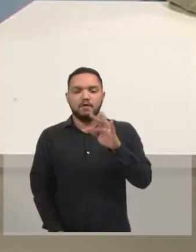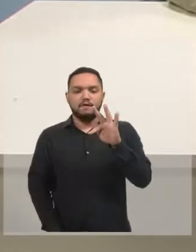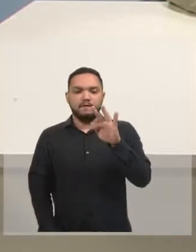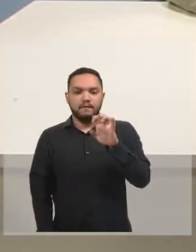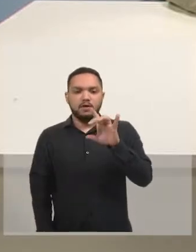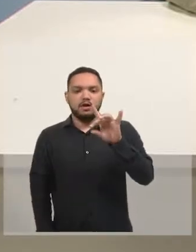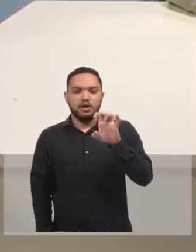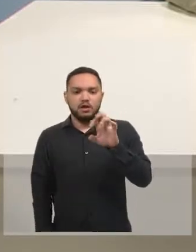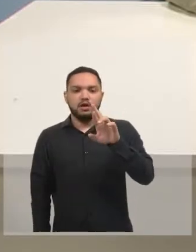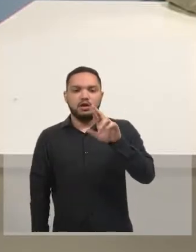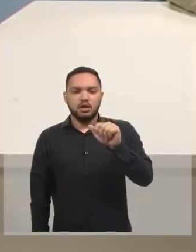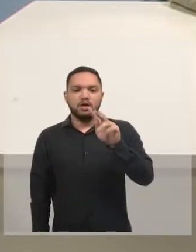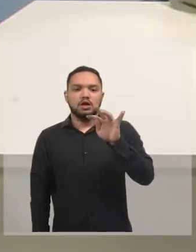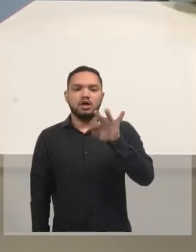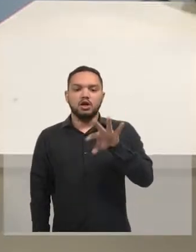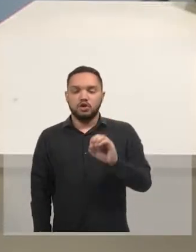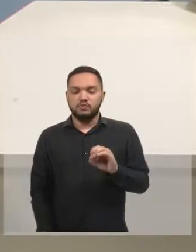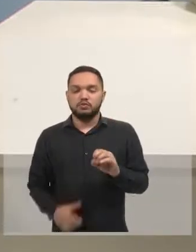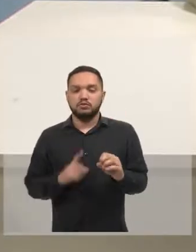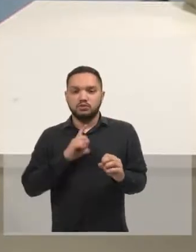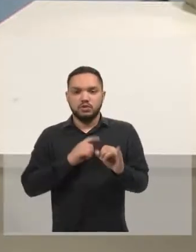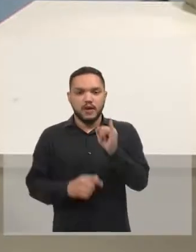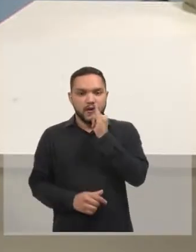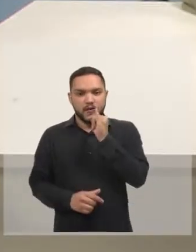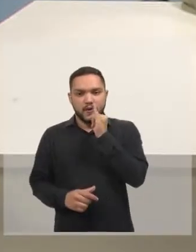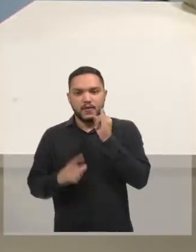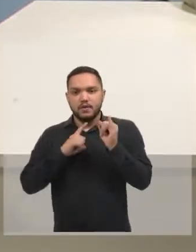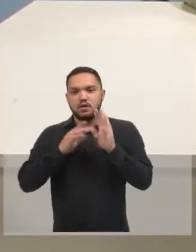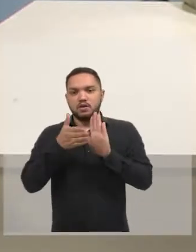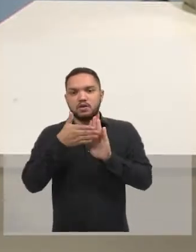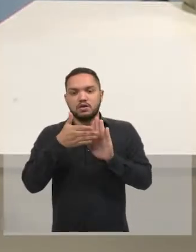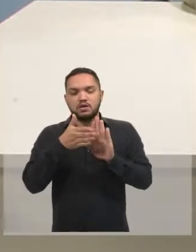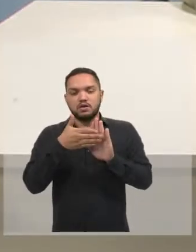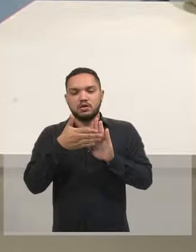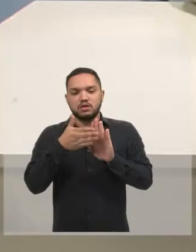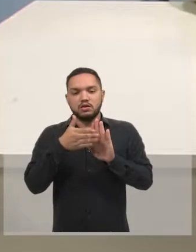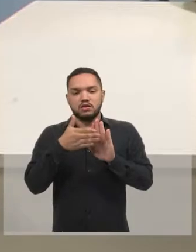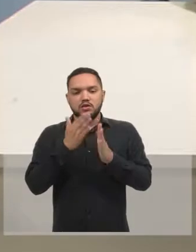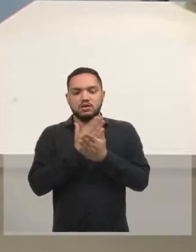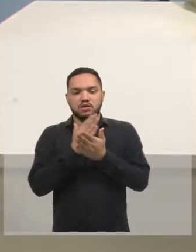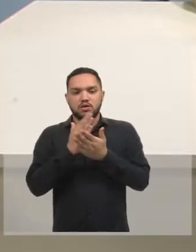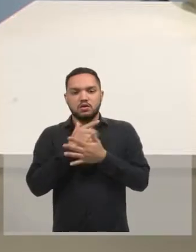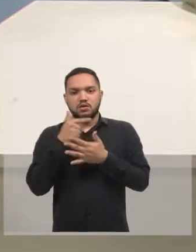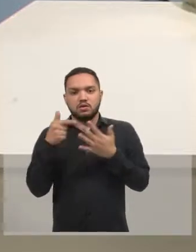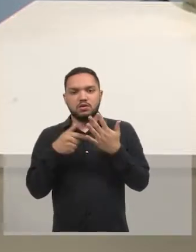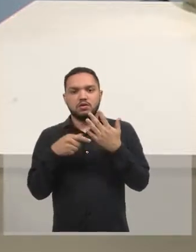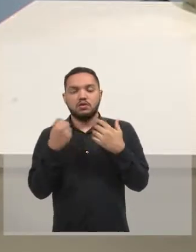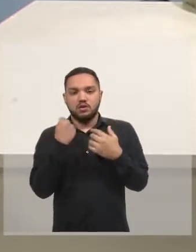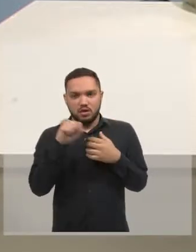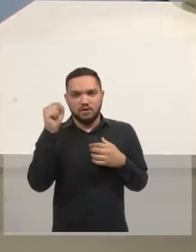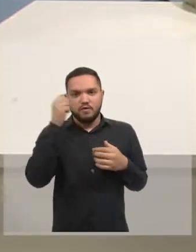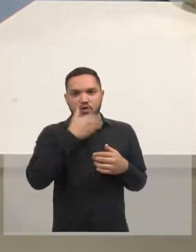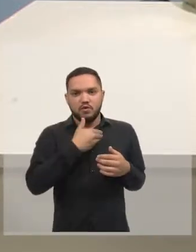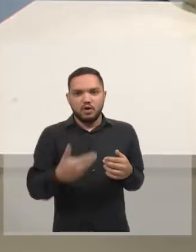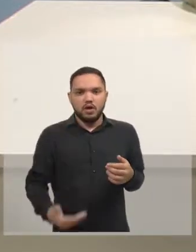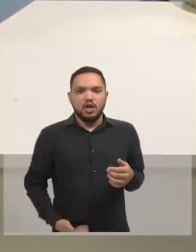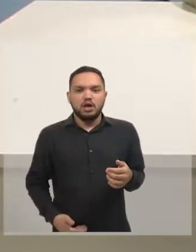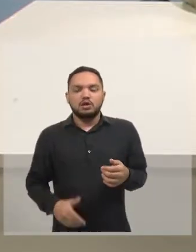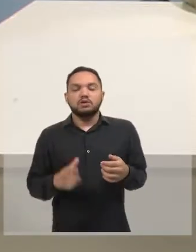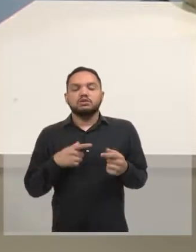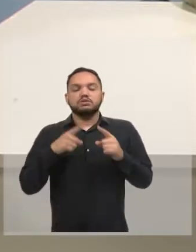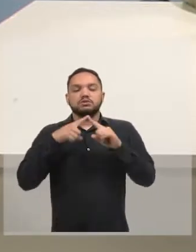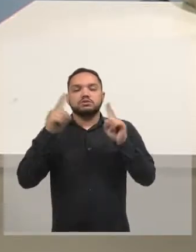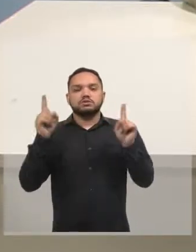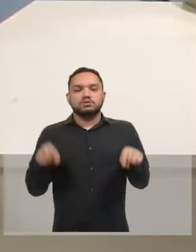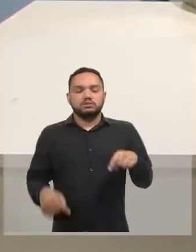Exatamente, o Pacto Federativo. Inclusive, por exemplo, tem propostas, os pontos defendidos pelos governadores,